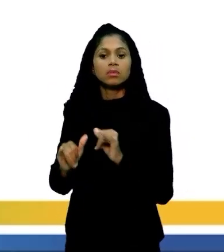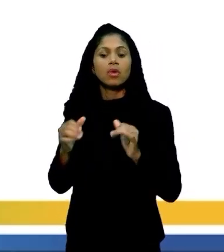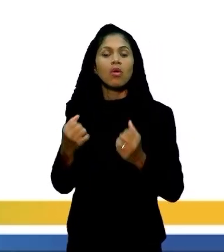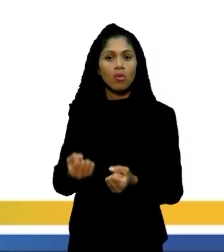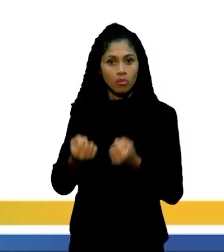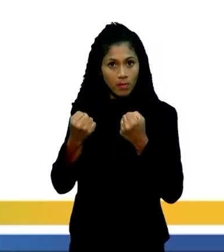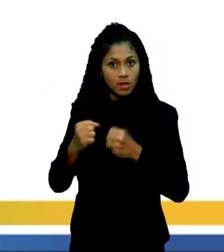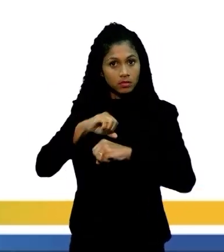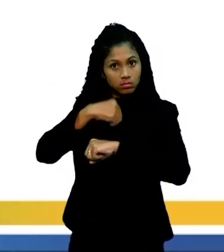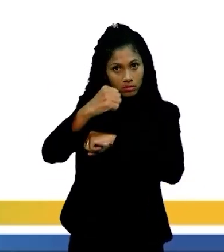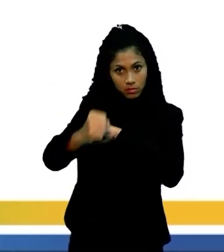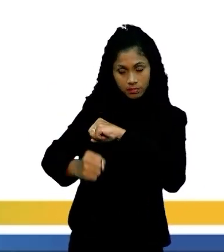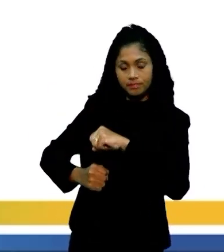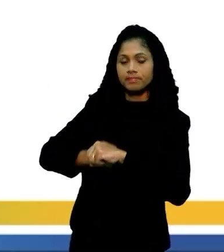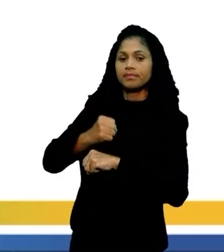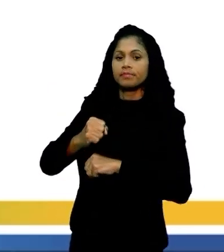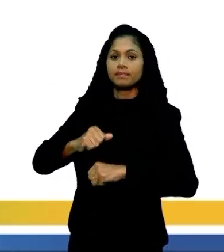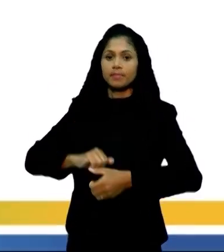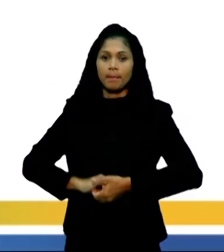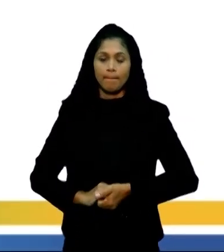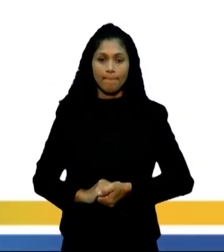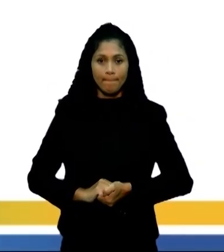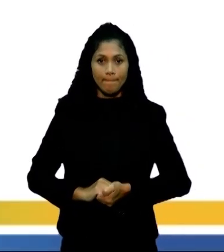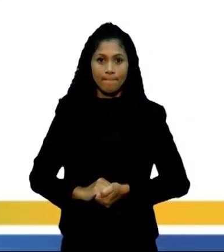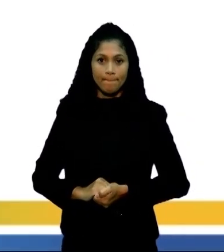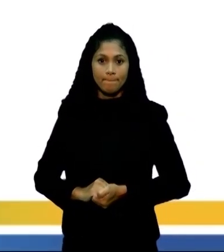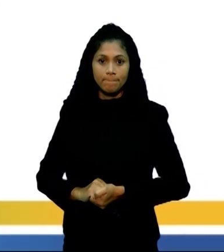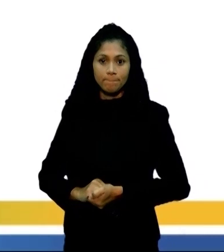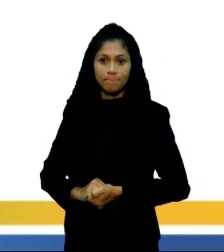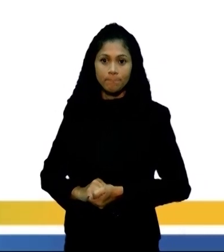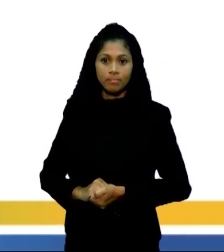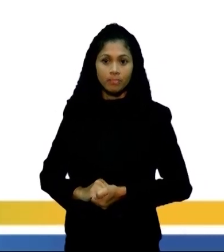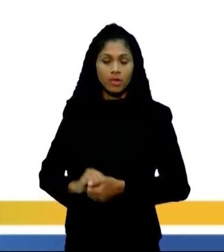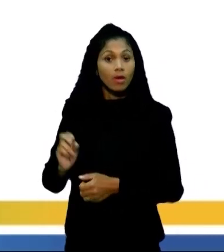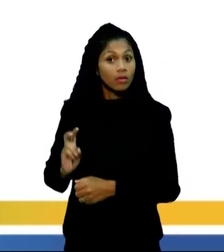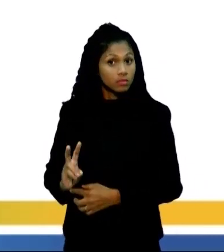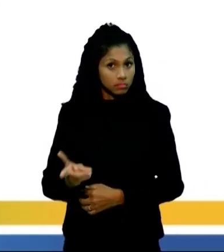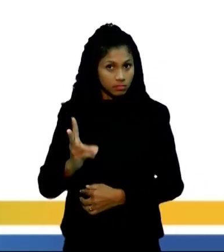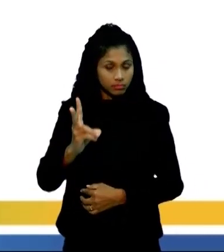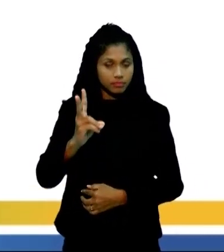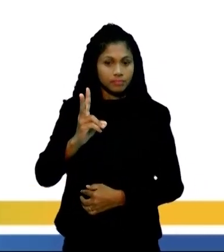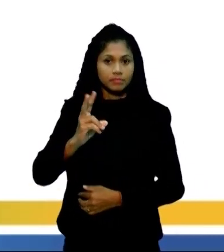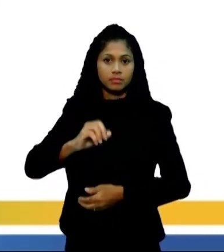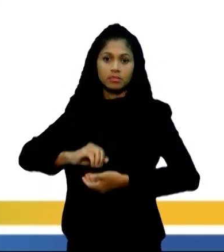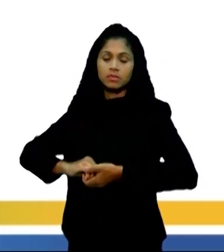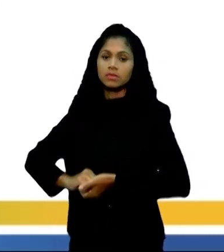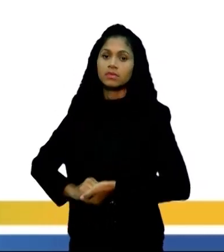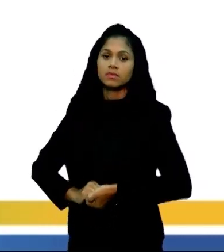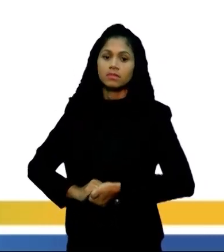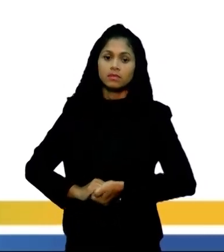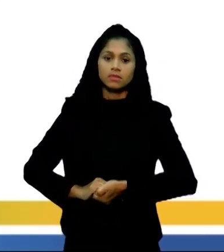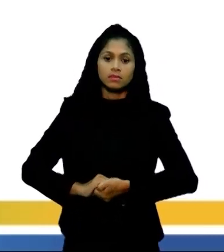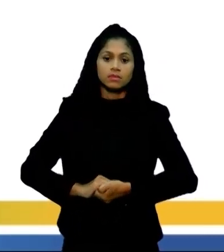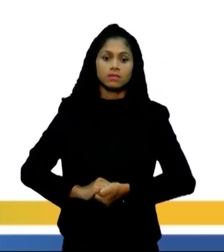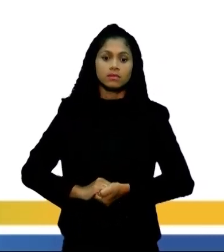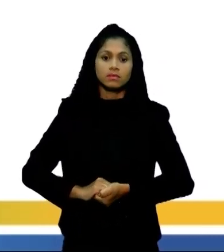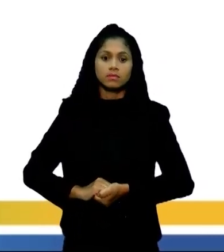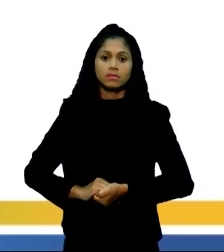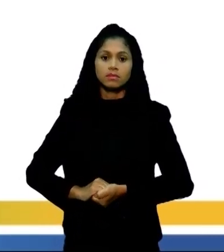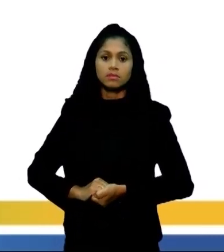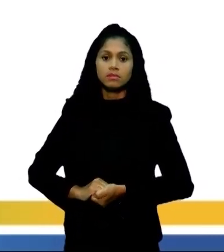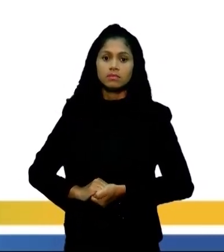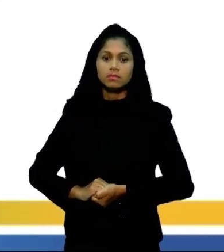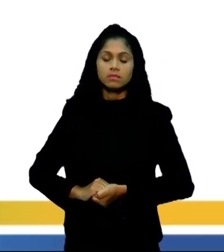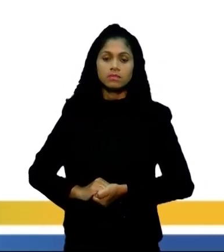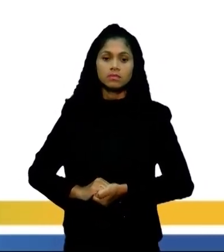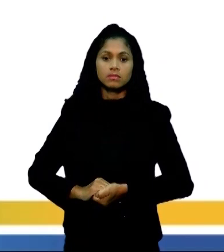periódica, certo? Agora sim, passamos então para a origem e evolução da tabela periódica.